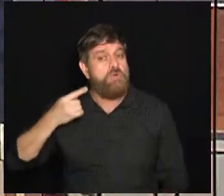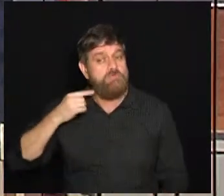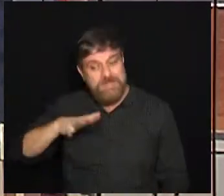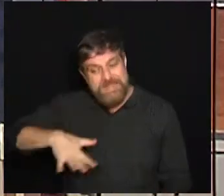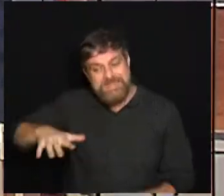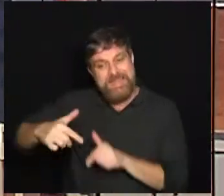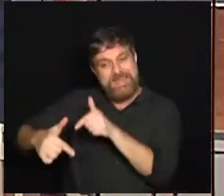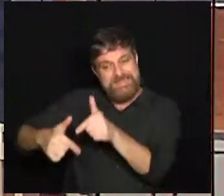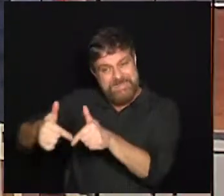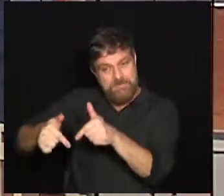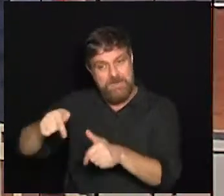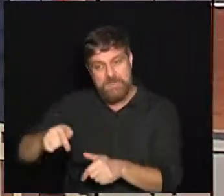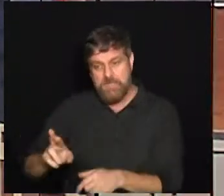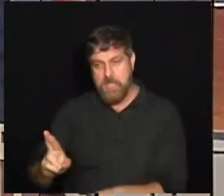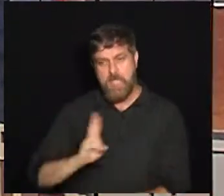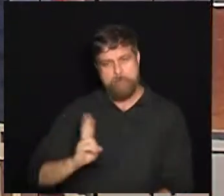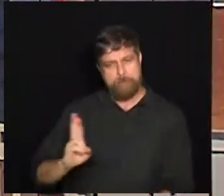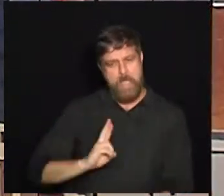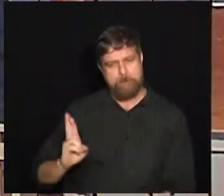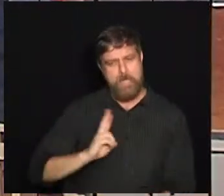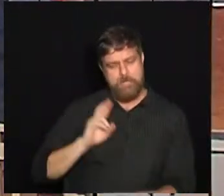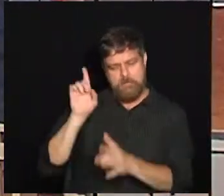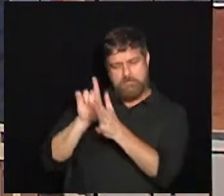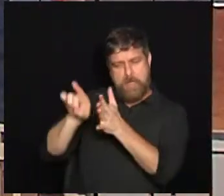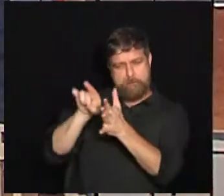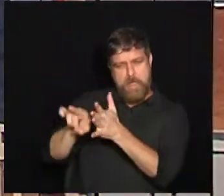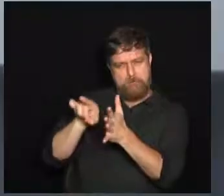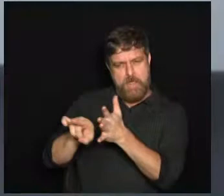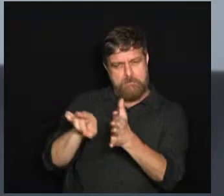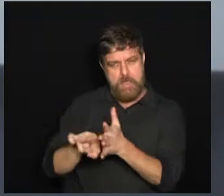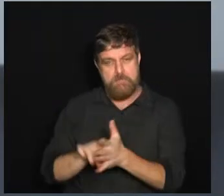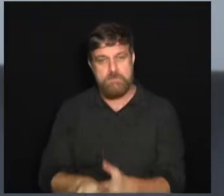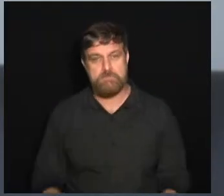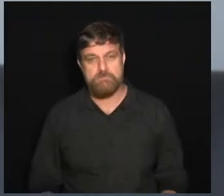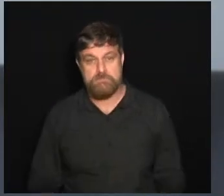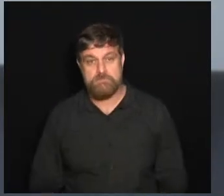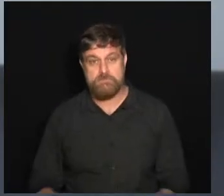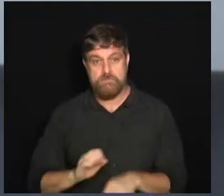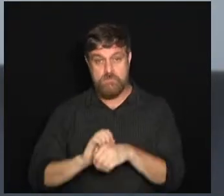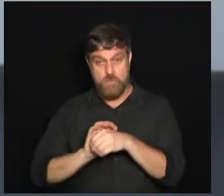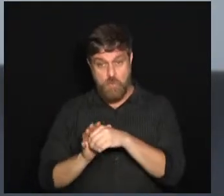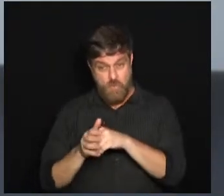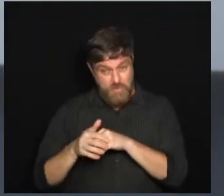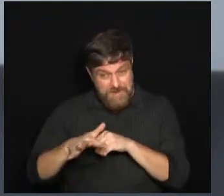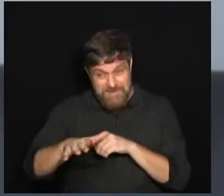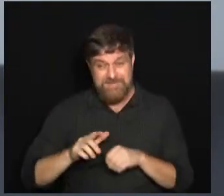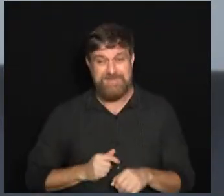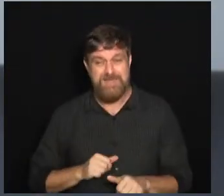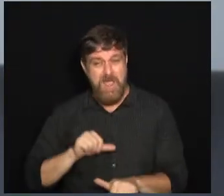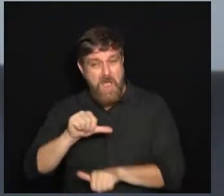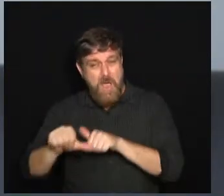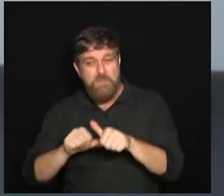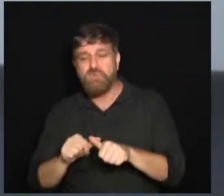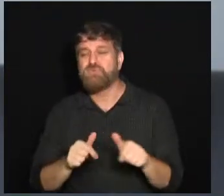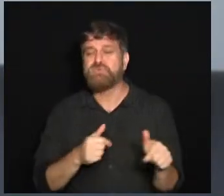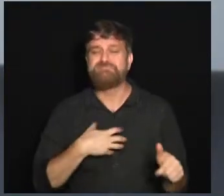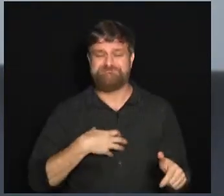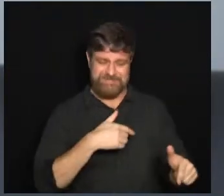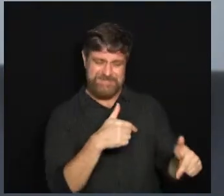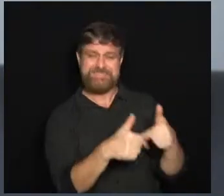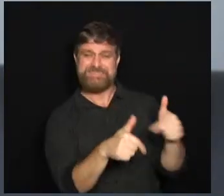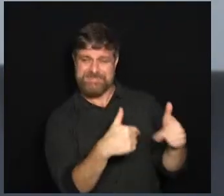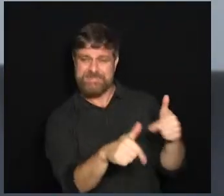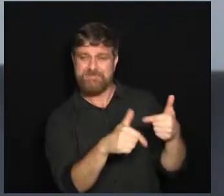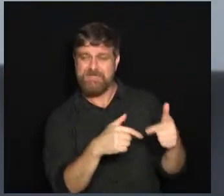trabalhista que respondeu os principais questionamentos. O novo coronavírus mudou a rotina do trabalho e, para